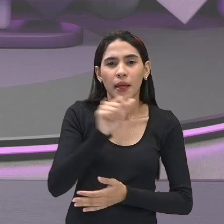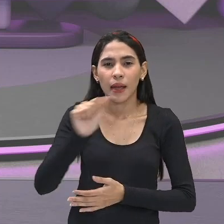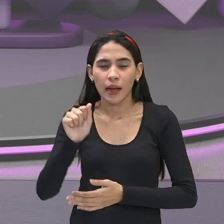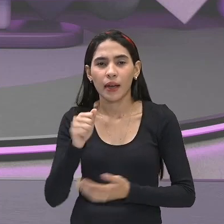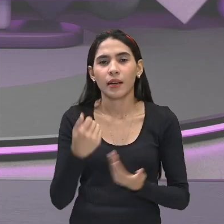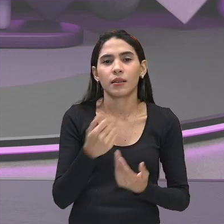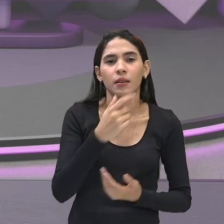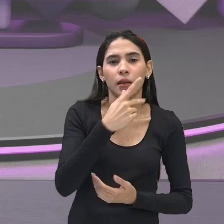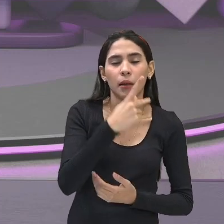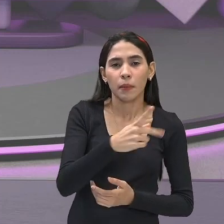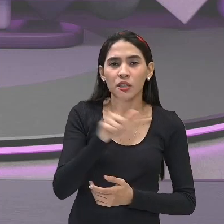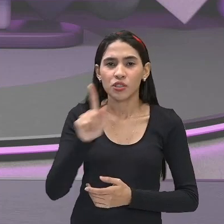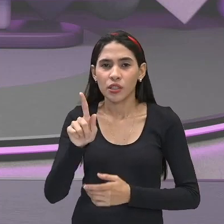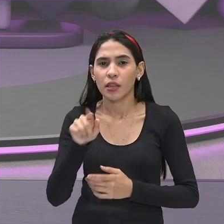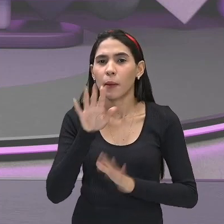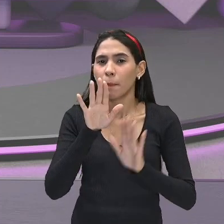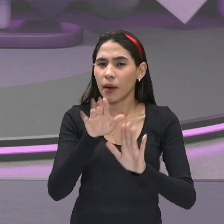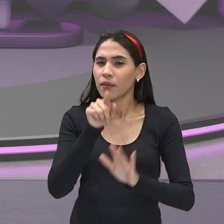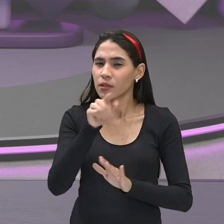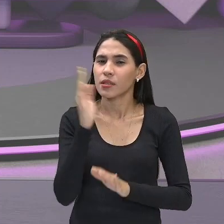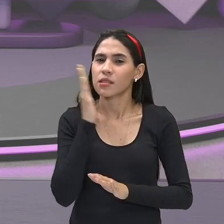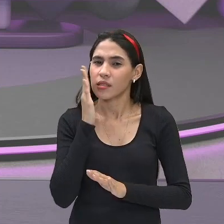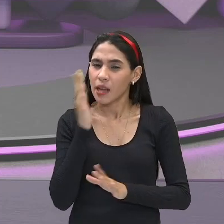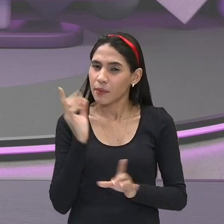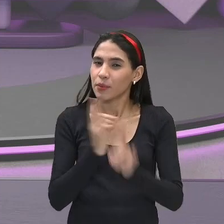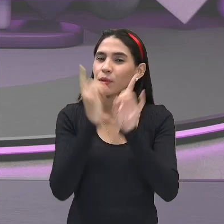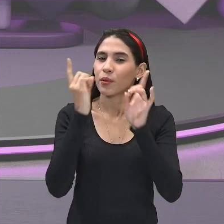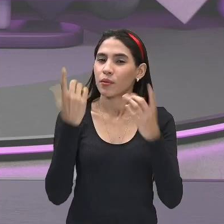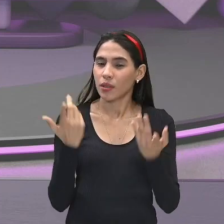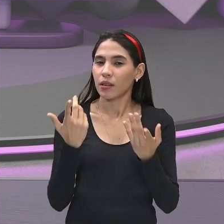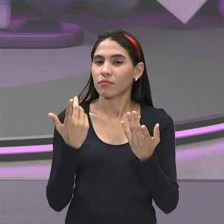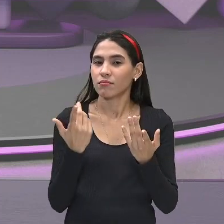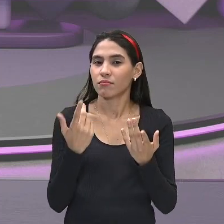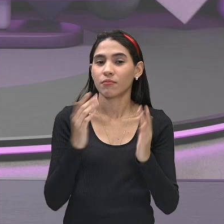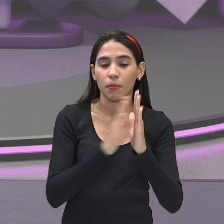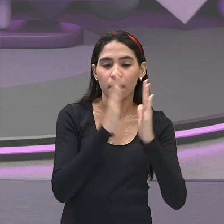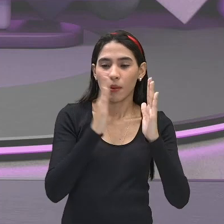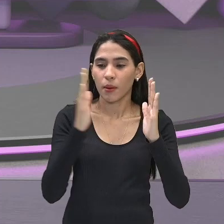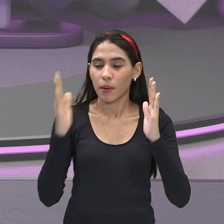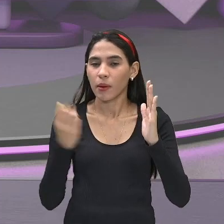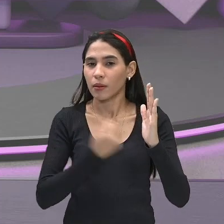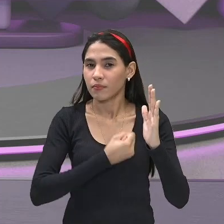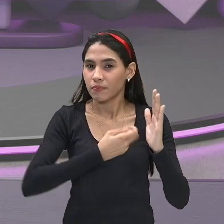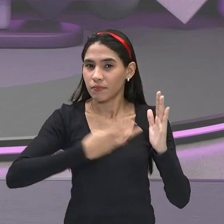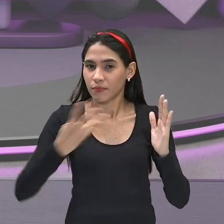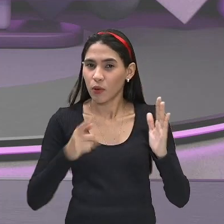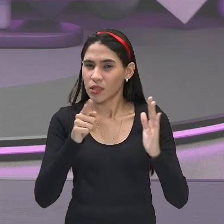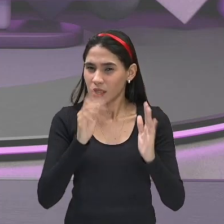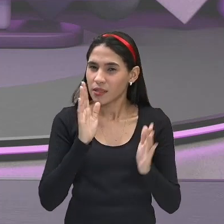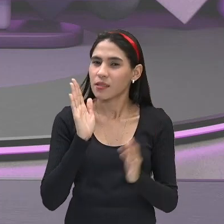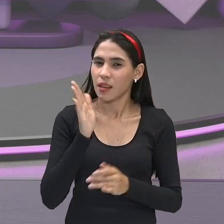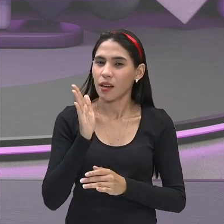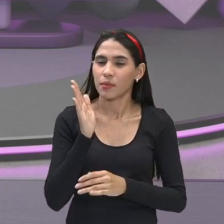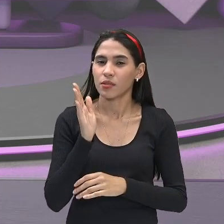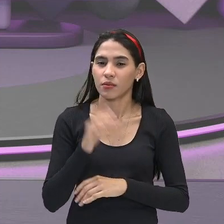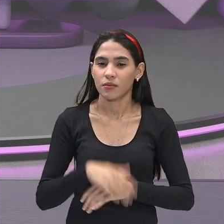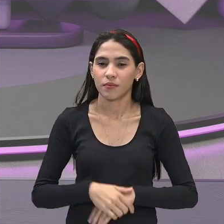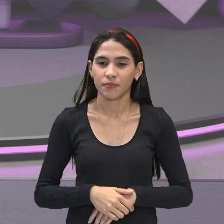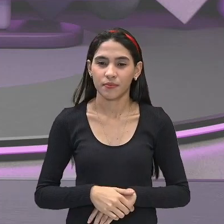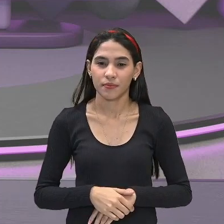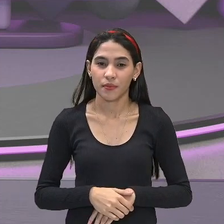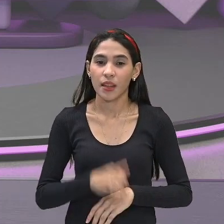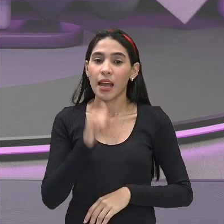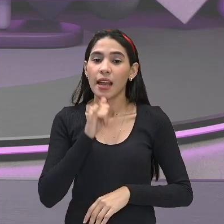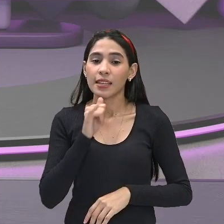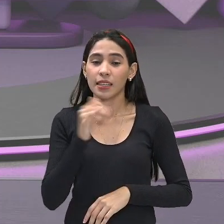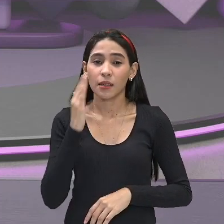aritmética, mas você certamente sabe identificar uma sequência de números, né? E aí nós temos aqui, ó, um exemplo